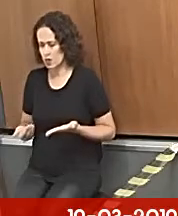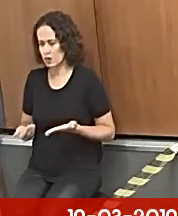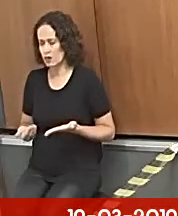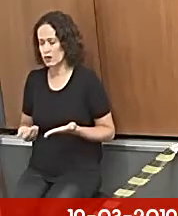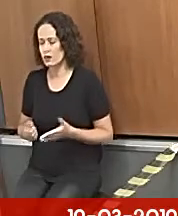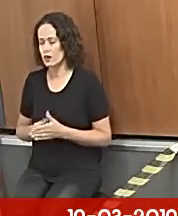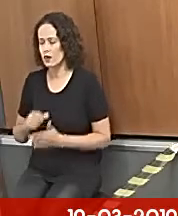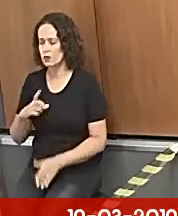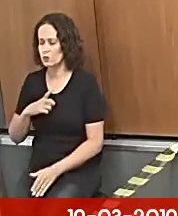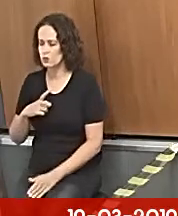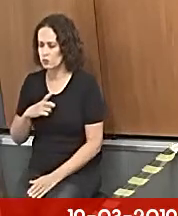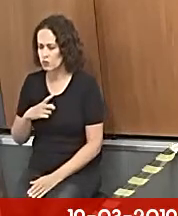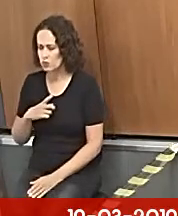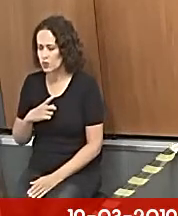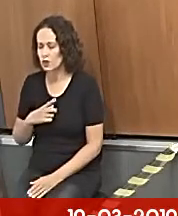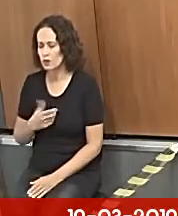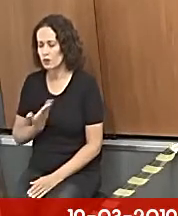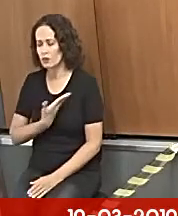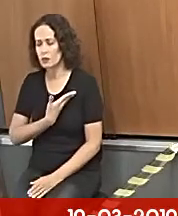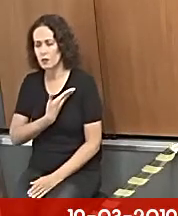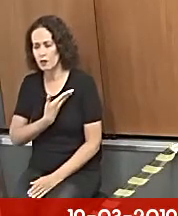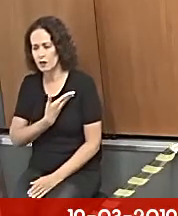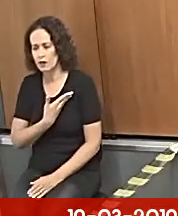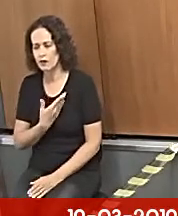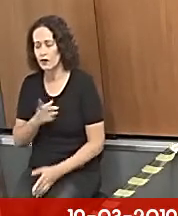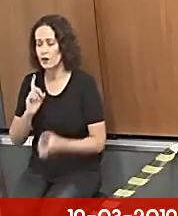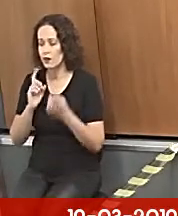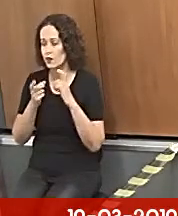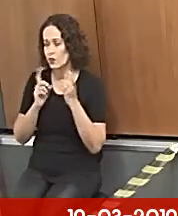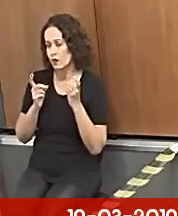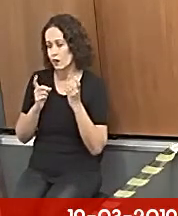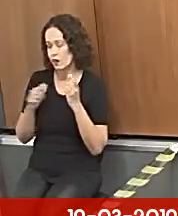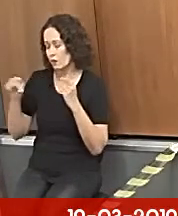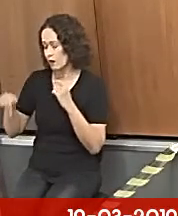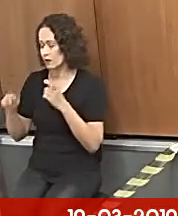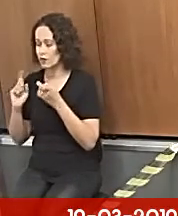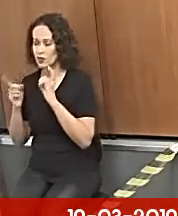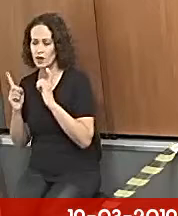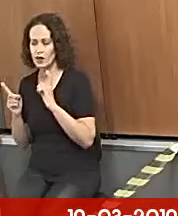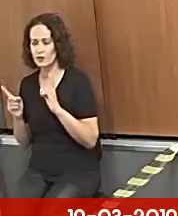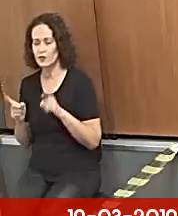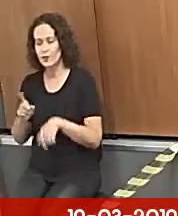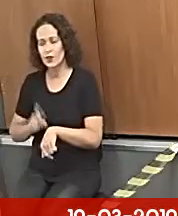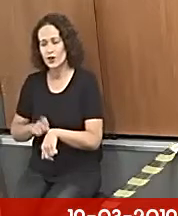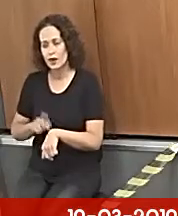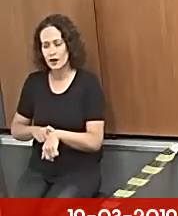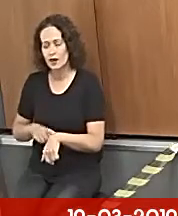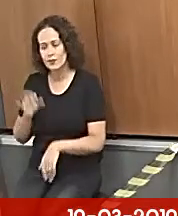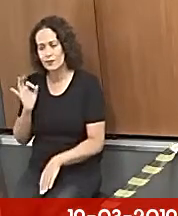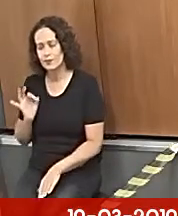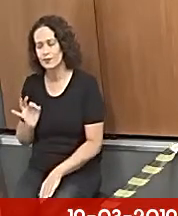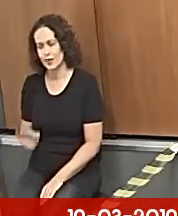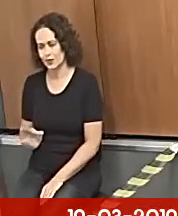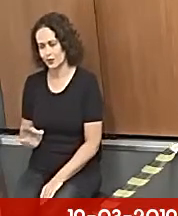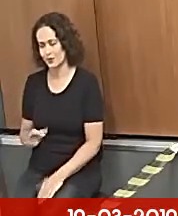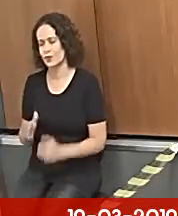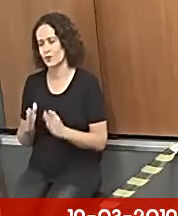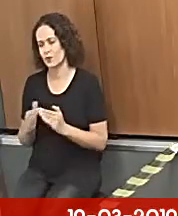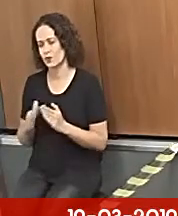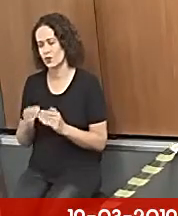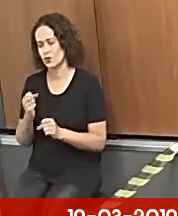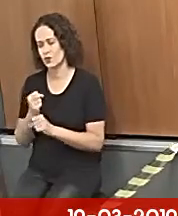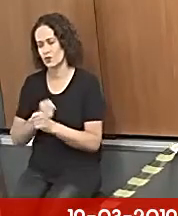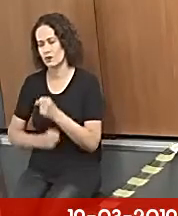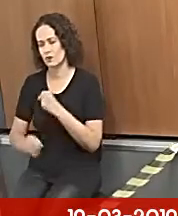querendo participar da reunião mas o horário da reunião dela é o mesmo daqui e eu fico falando que eu acho que até perdi o sono passado que